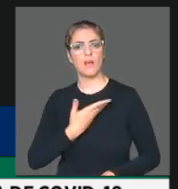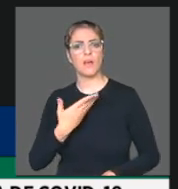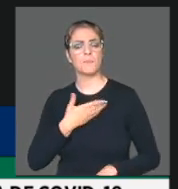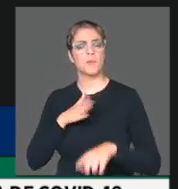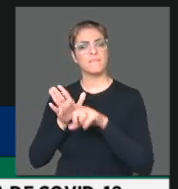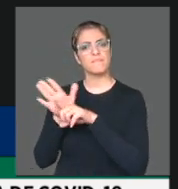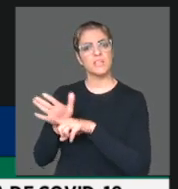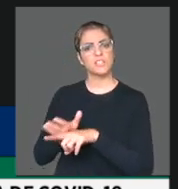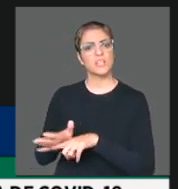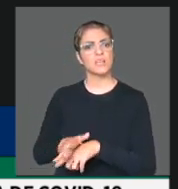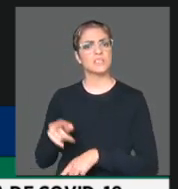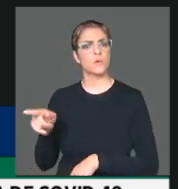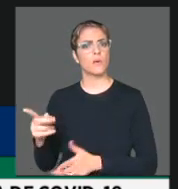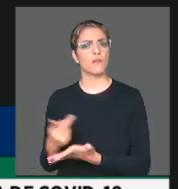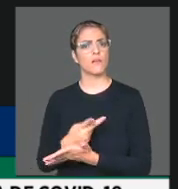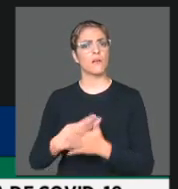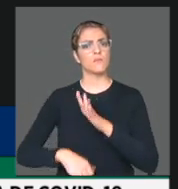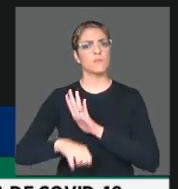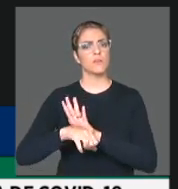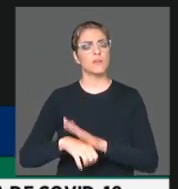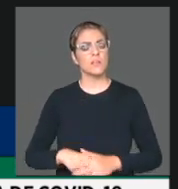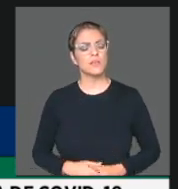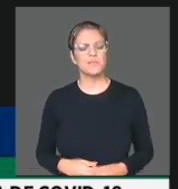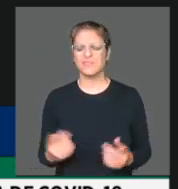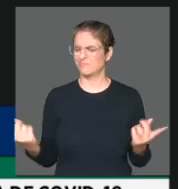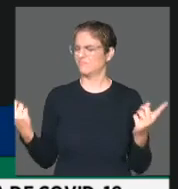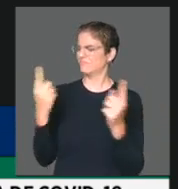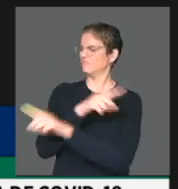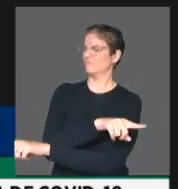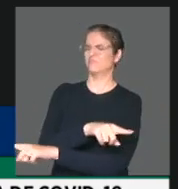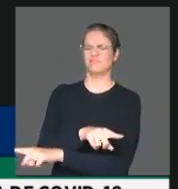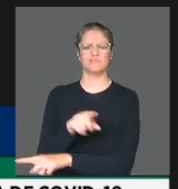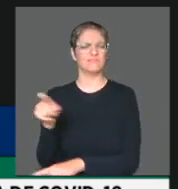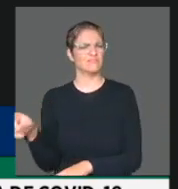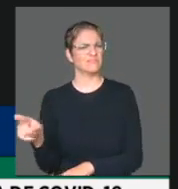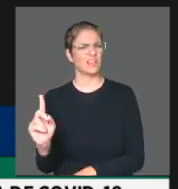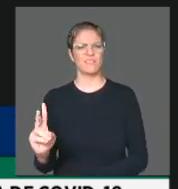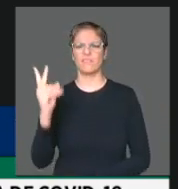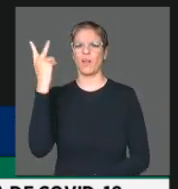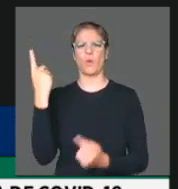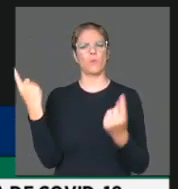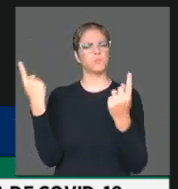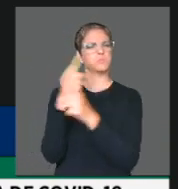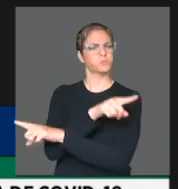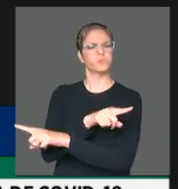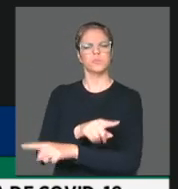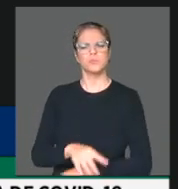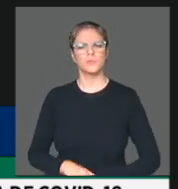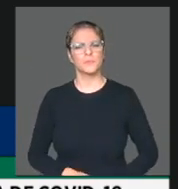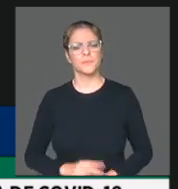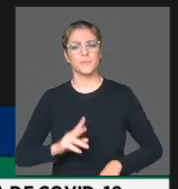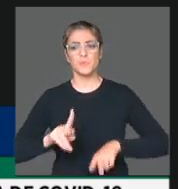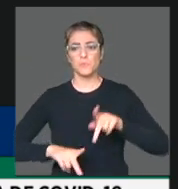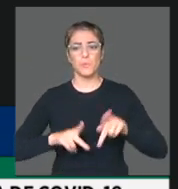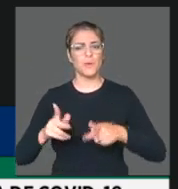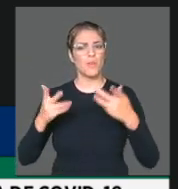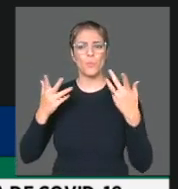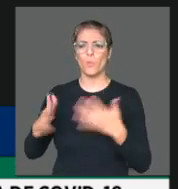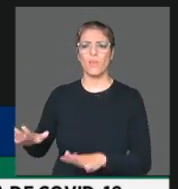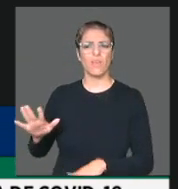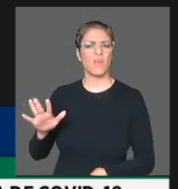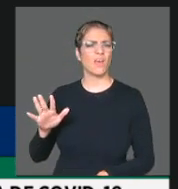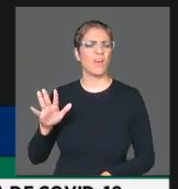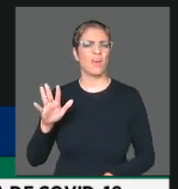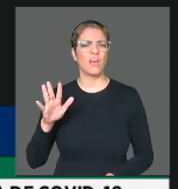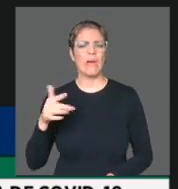democracia. É uma inversão de valores. É uma inversão completa de valores. A população não quer saber